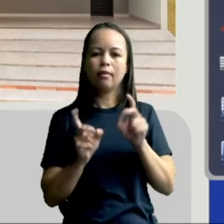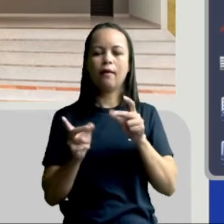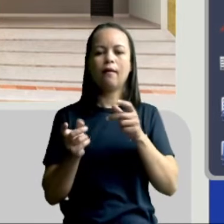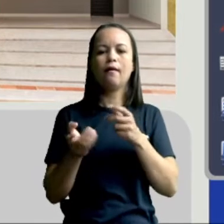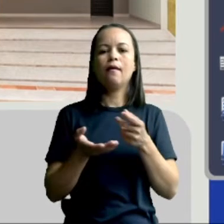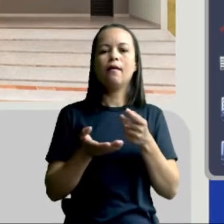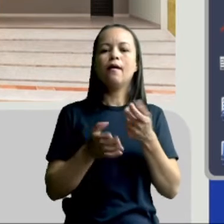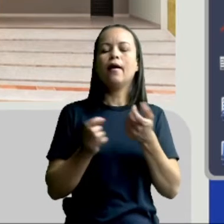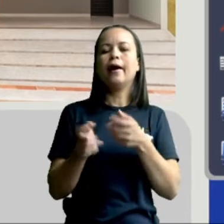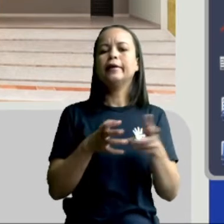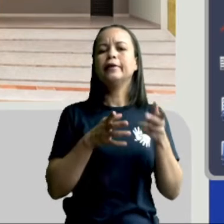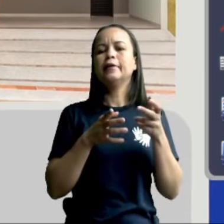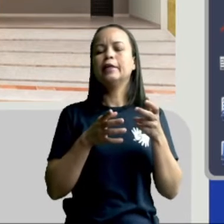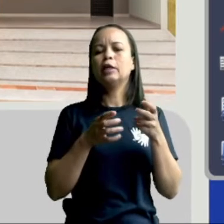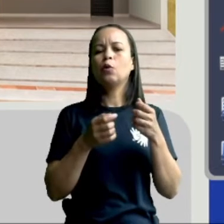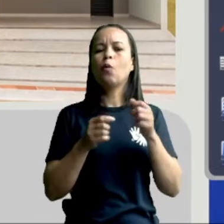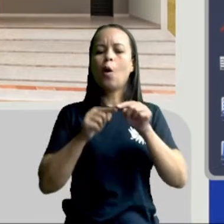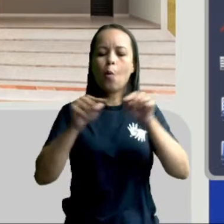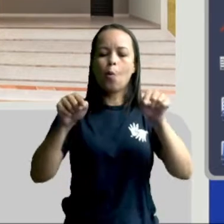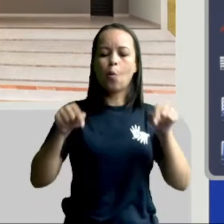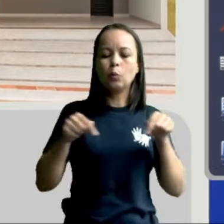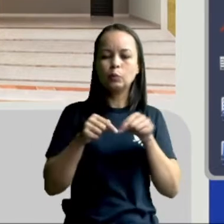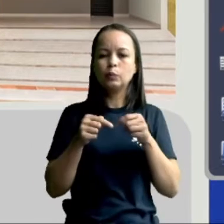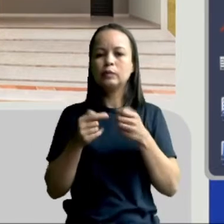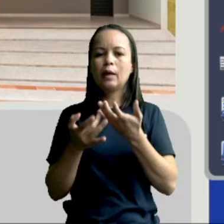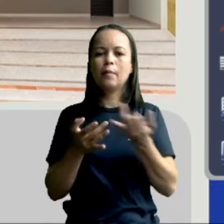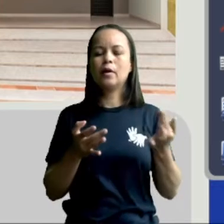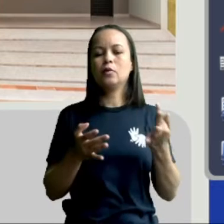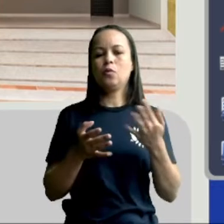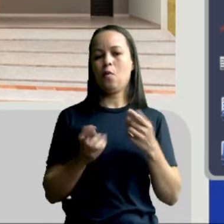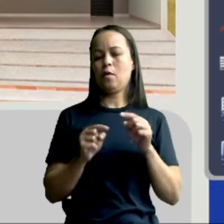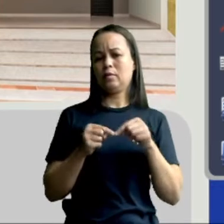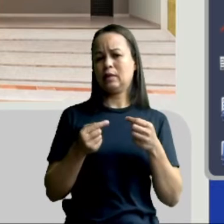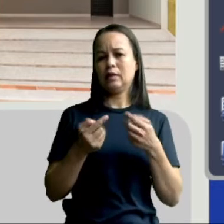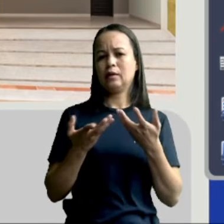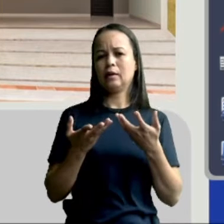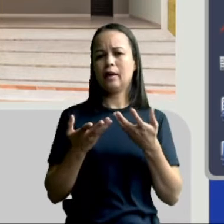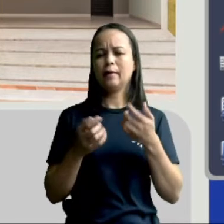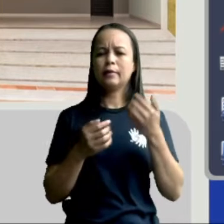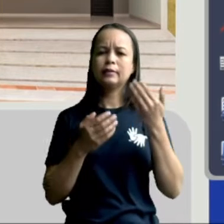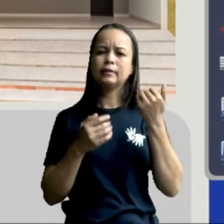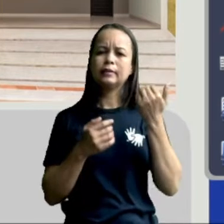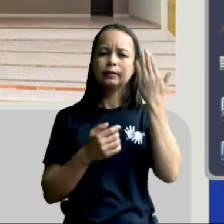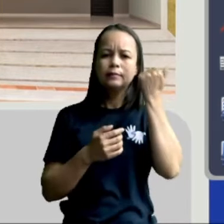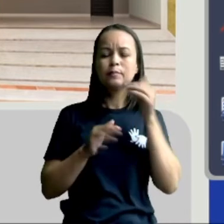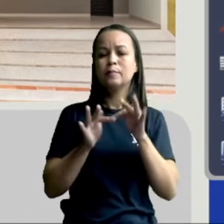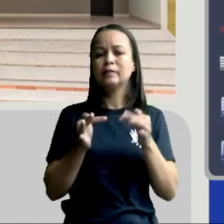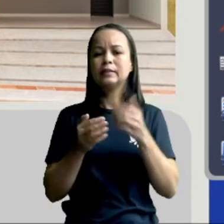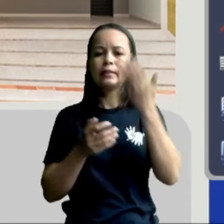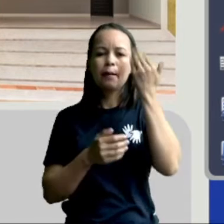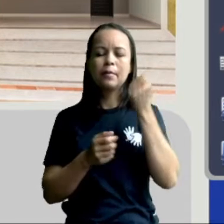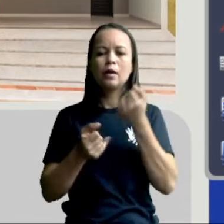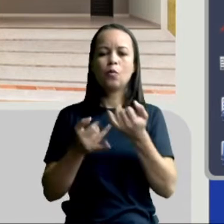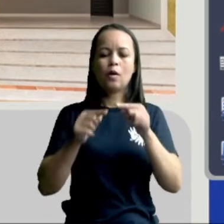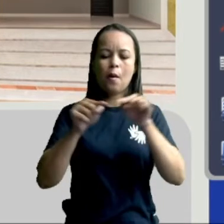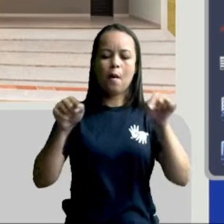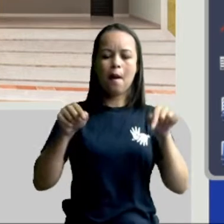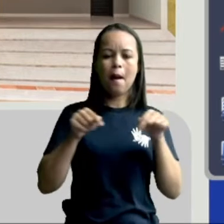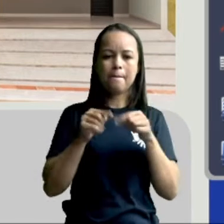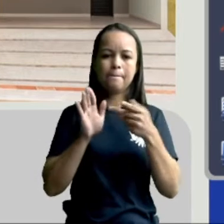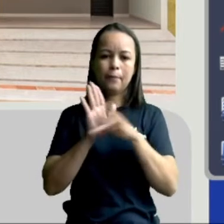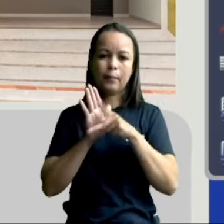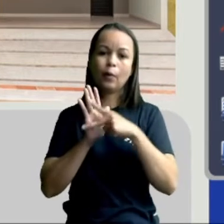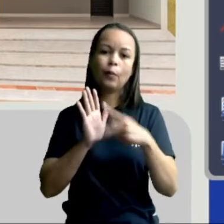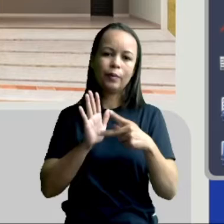quer medir qual é o tamanho que tem aqui. Ou não quer lotear, mas você quer simplesmente saber o tamanho que tem em sua propriedade.